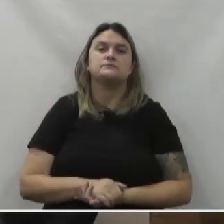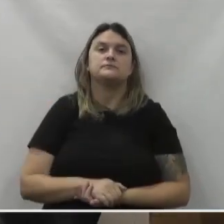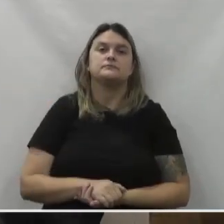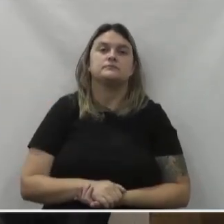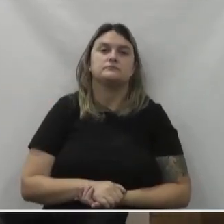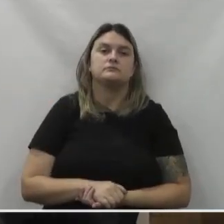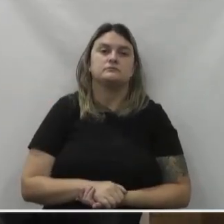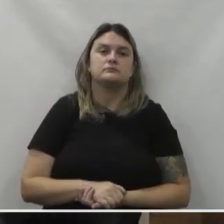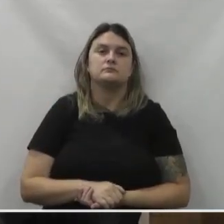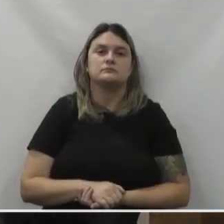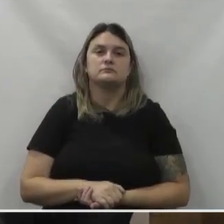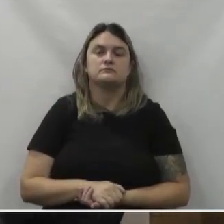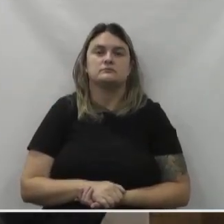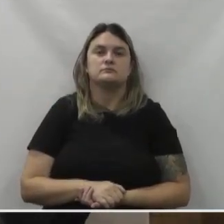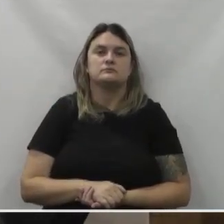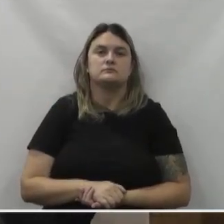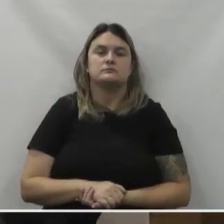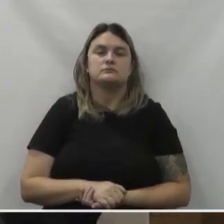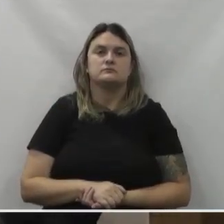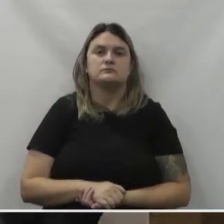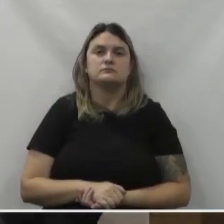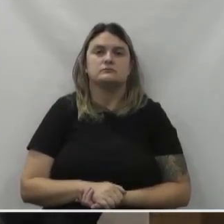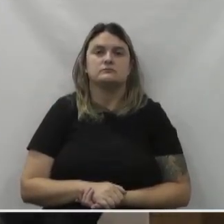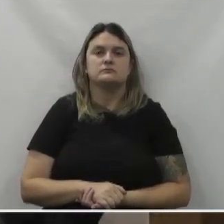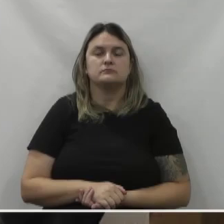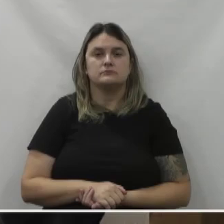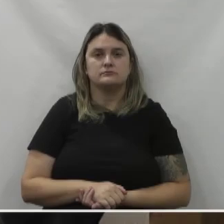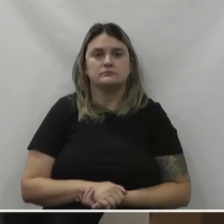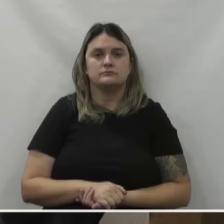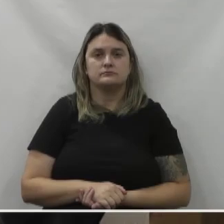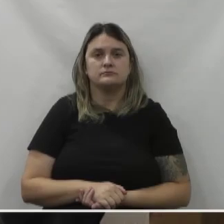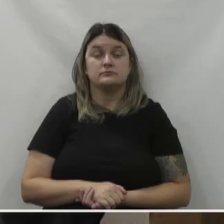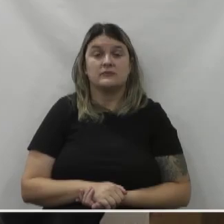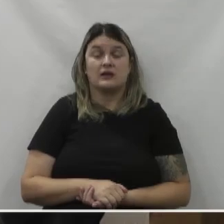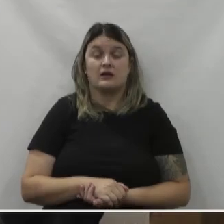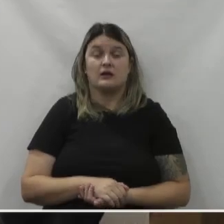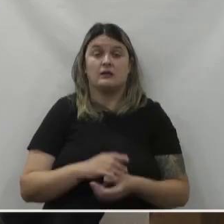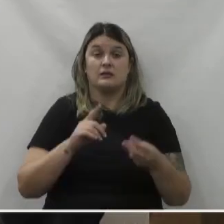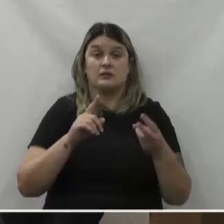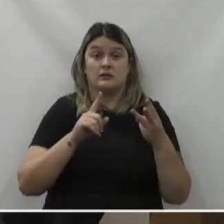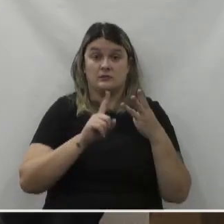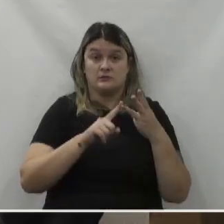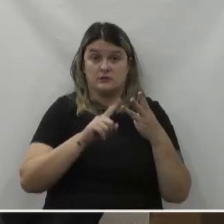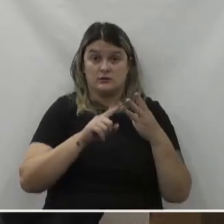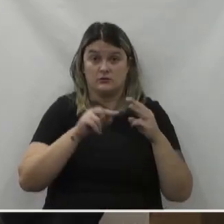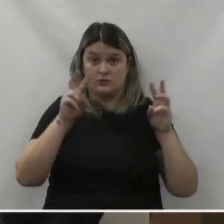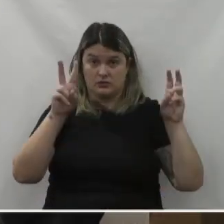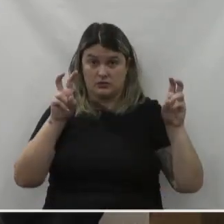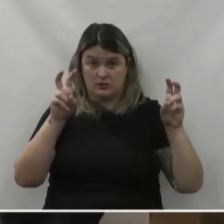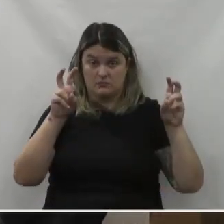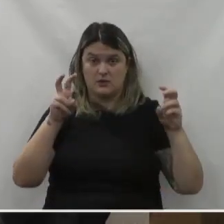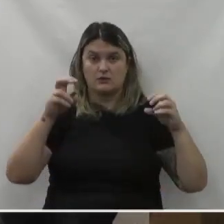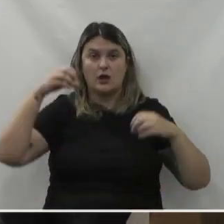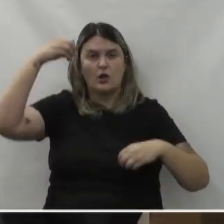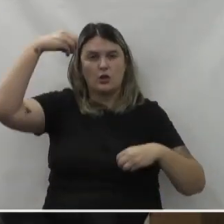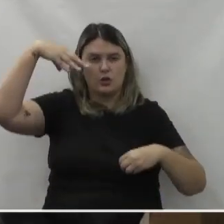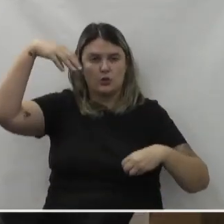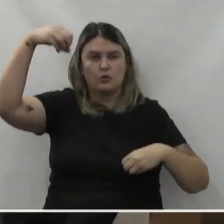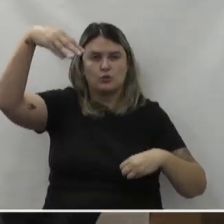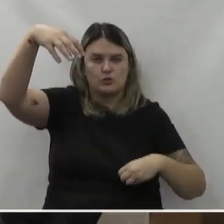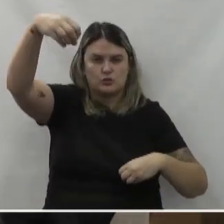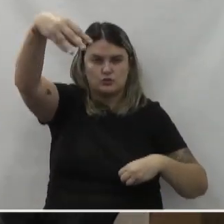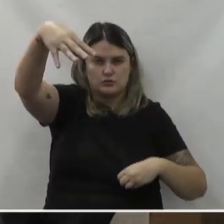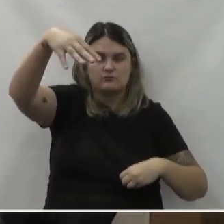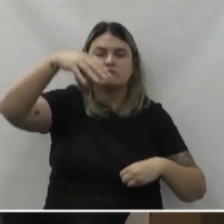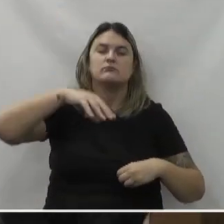escada. Com relação à iluminação pública, né, nós sabemos o anseio